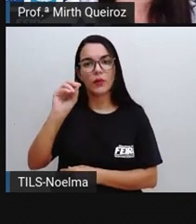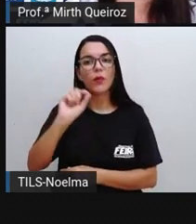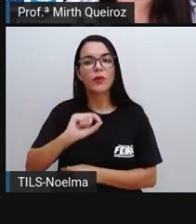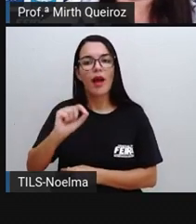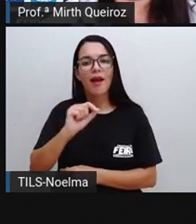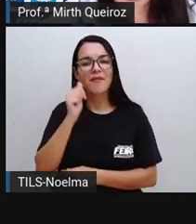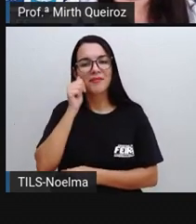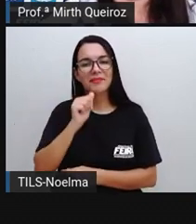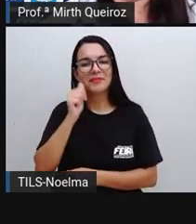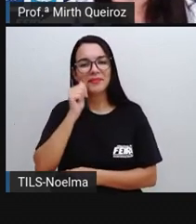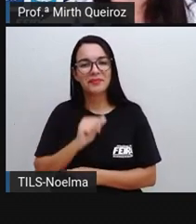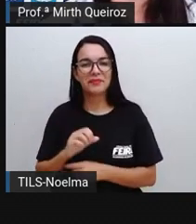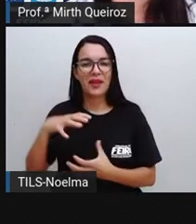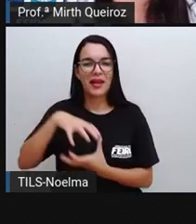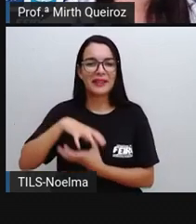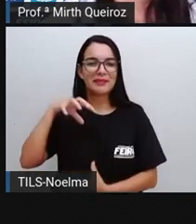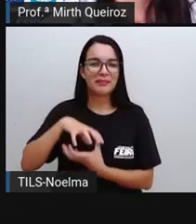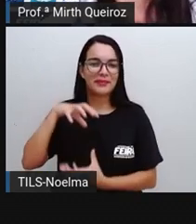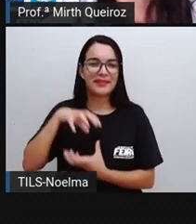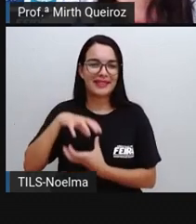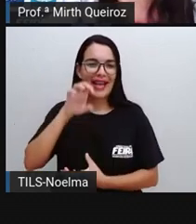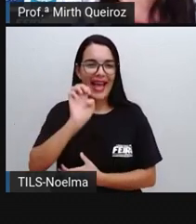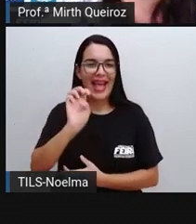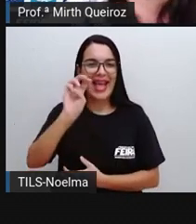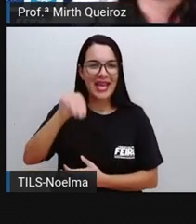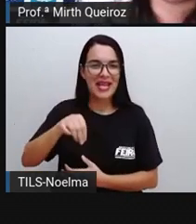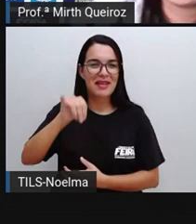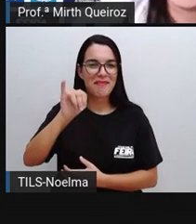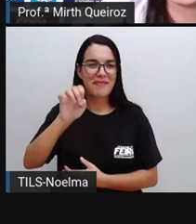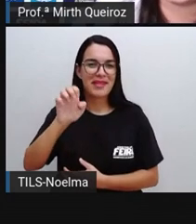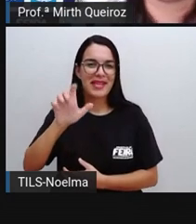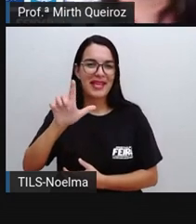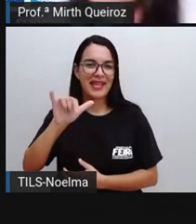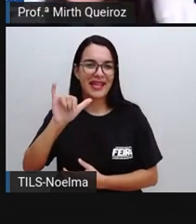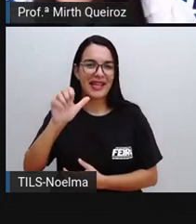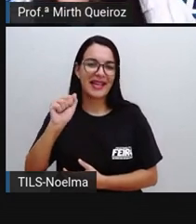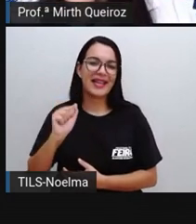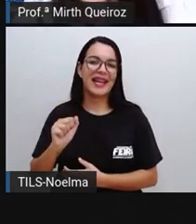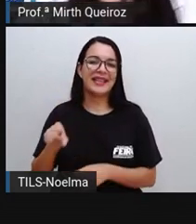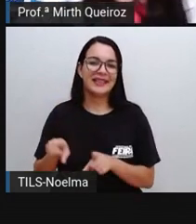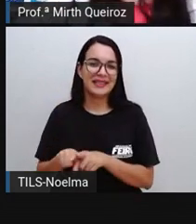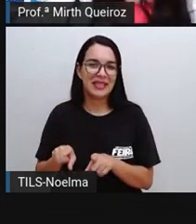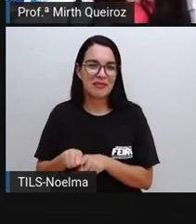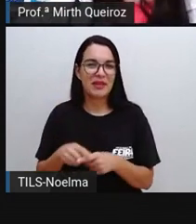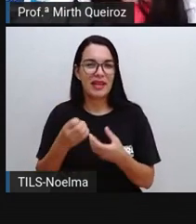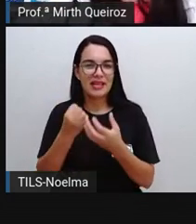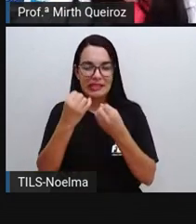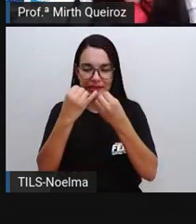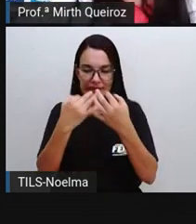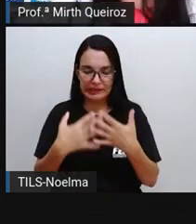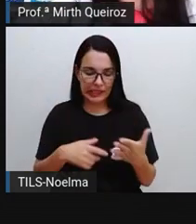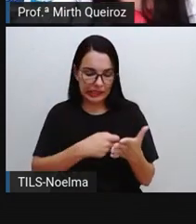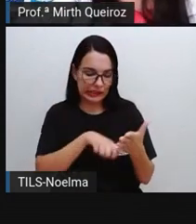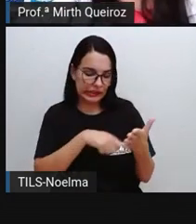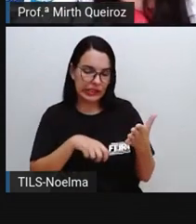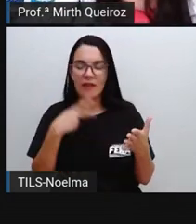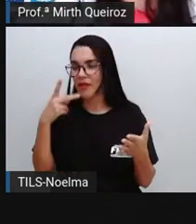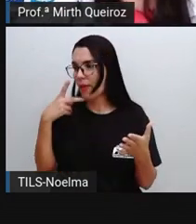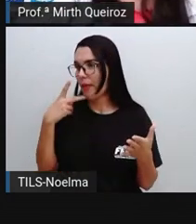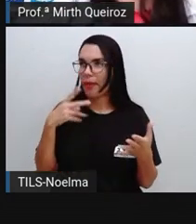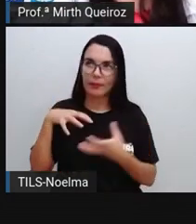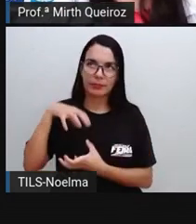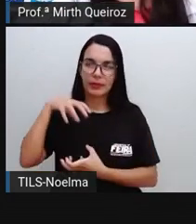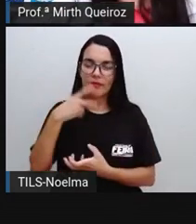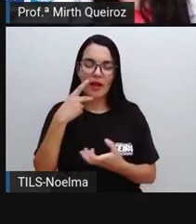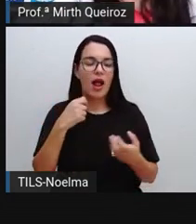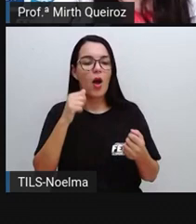Marquesa de Rabicó, né? E pelo Visconde Sabugosa, que é quem vai escrever a história enquanto a Emília está